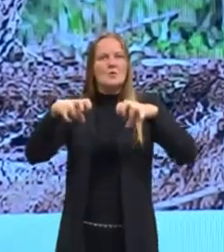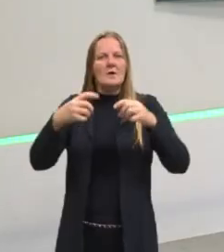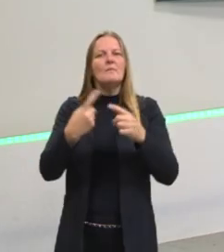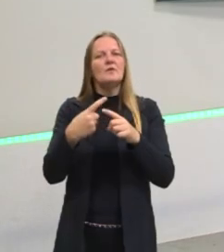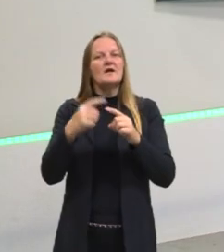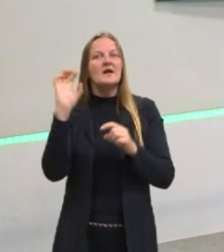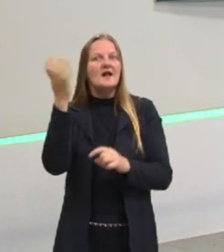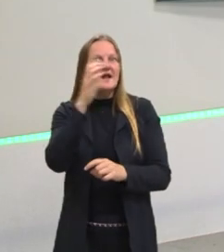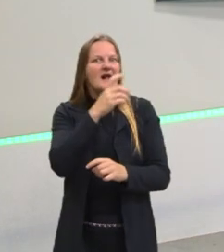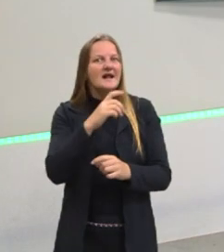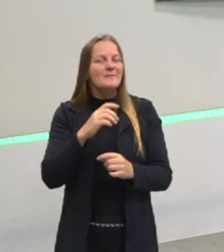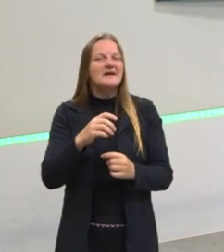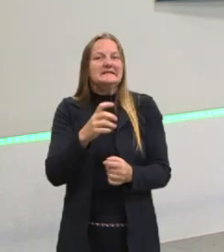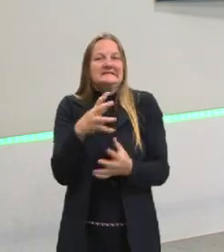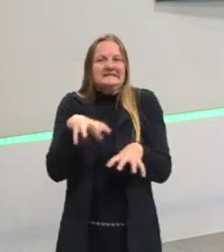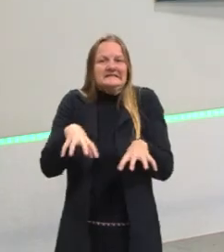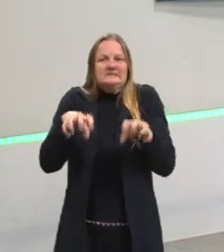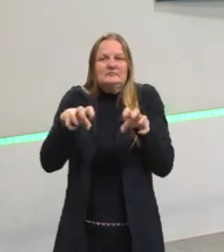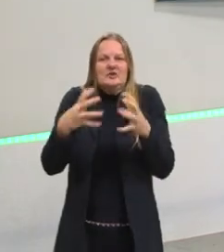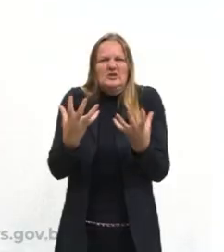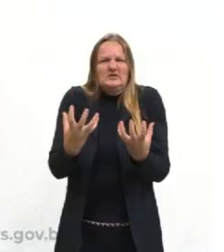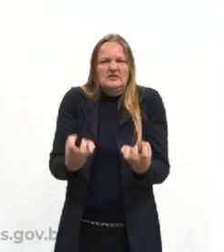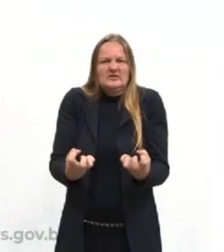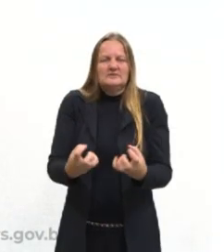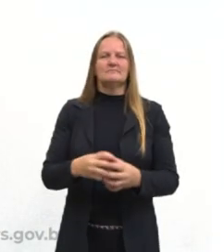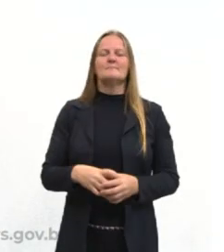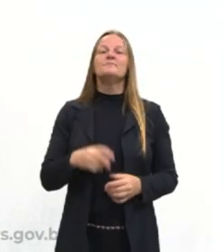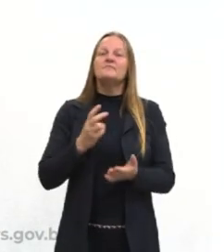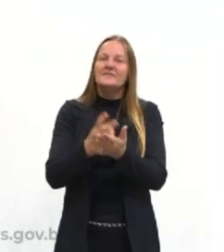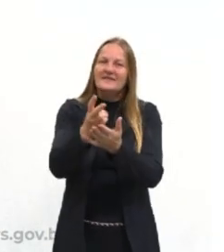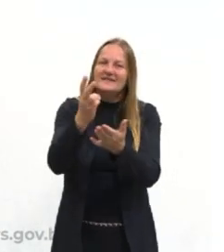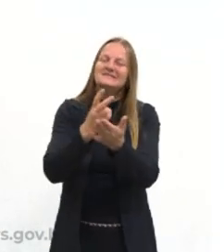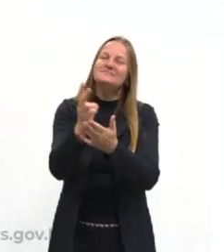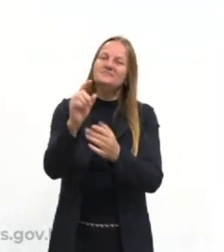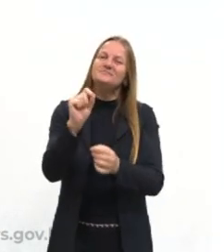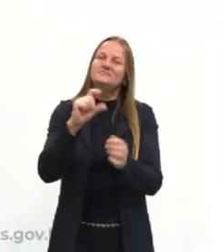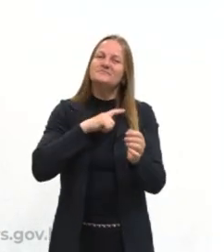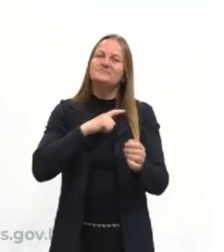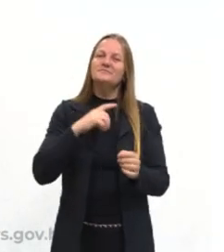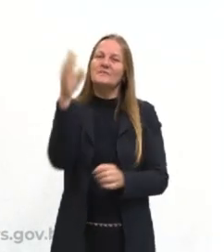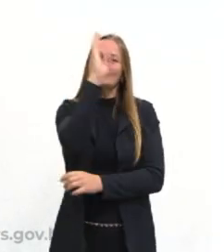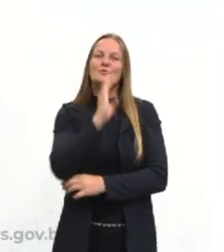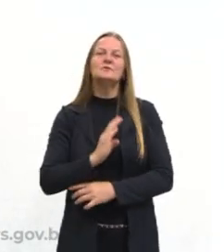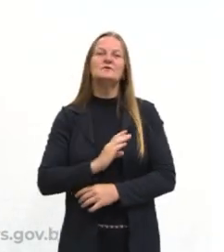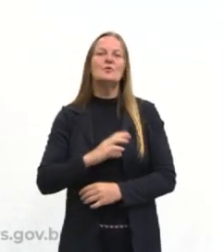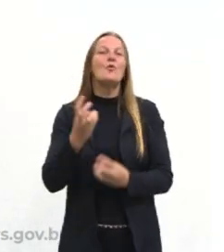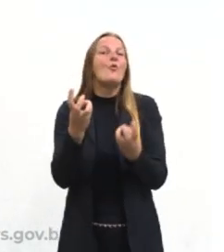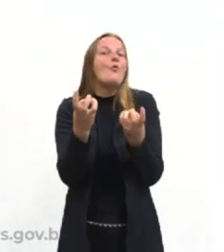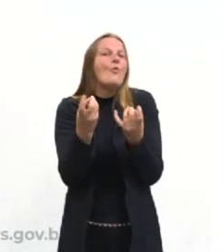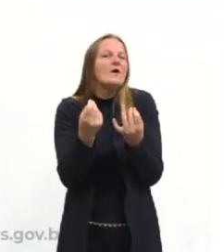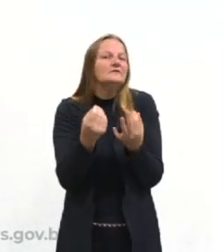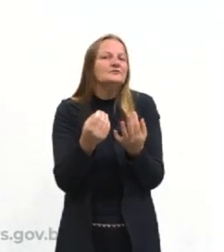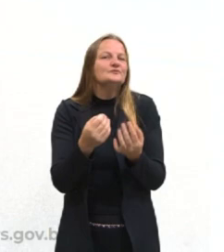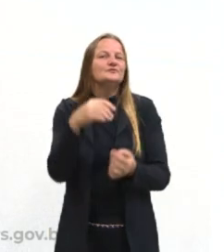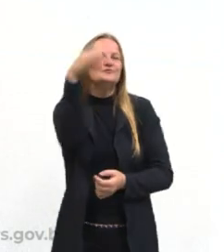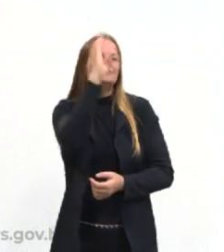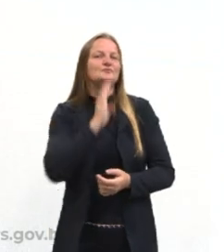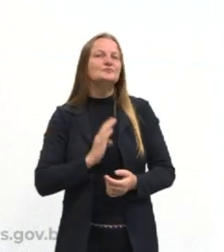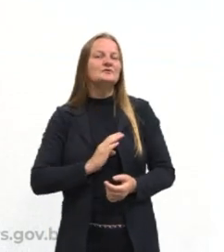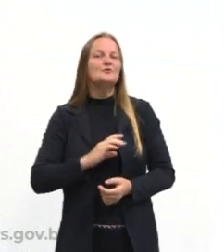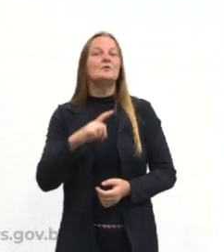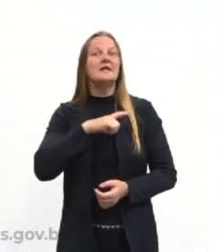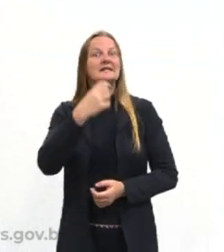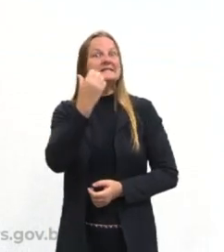disso tá vamos dar então continuidade olha aqui ó quê que nós temos no Brasil quantos biomas nós temos então nós temos